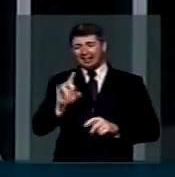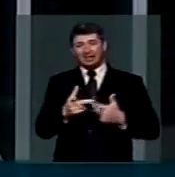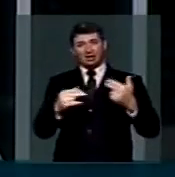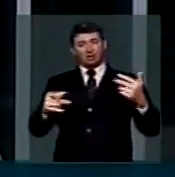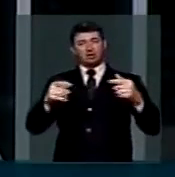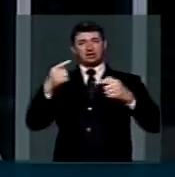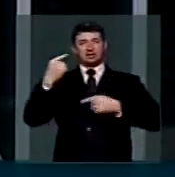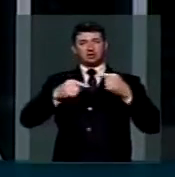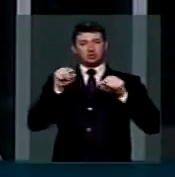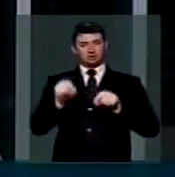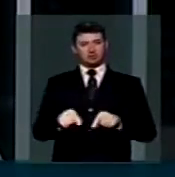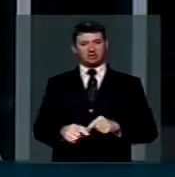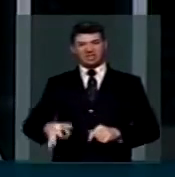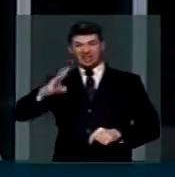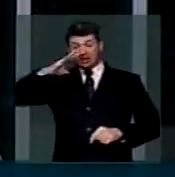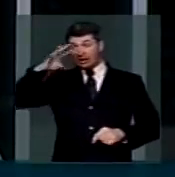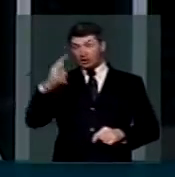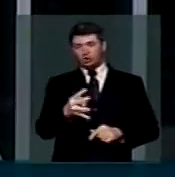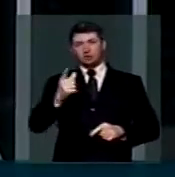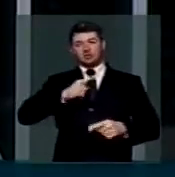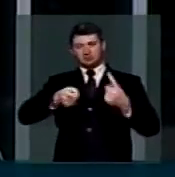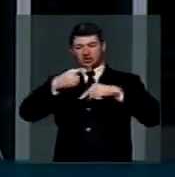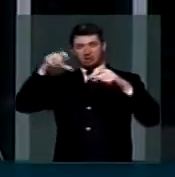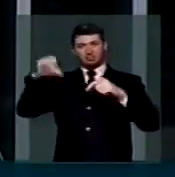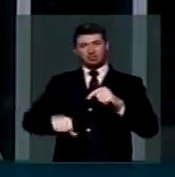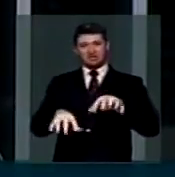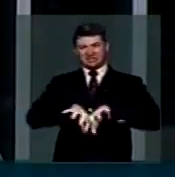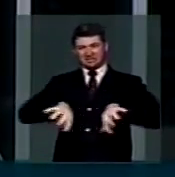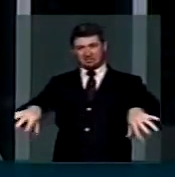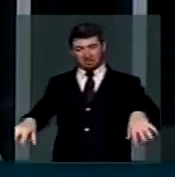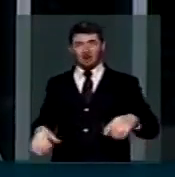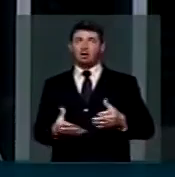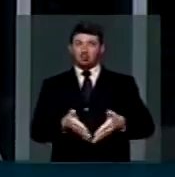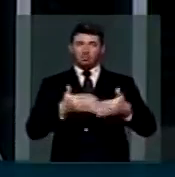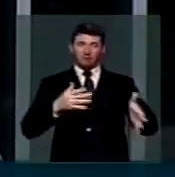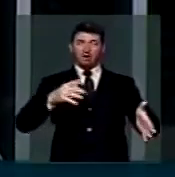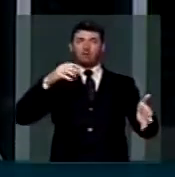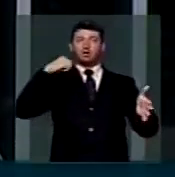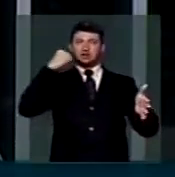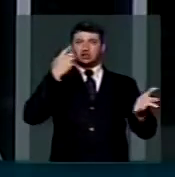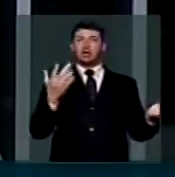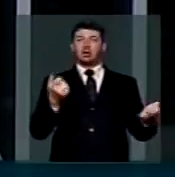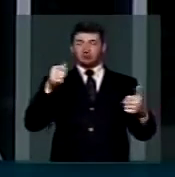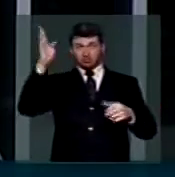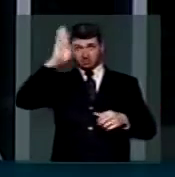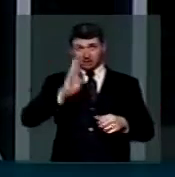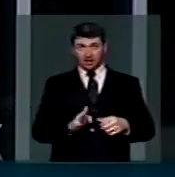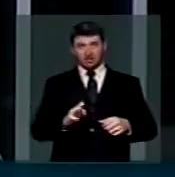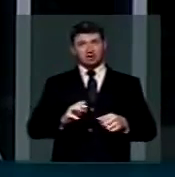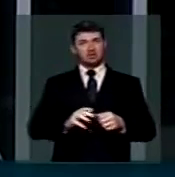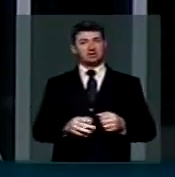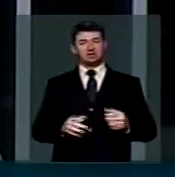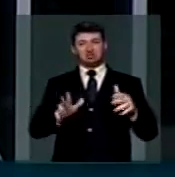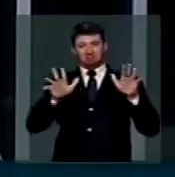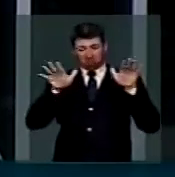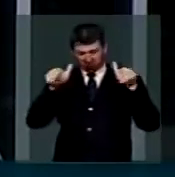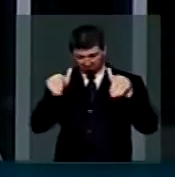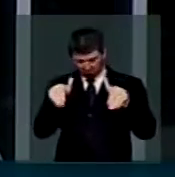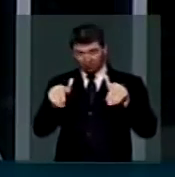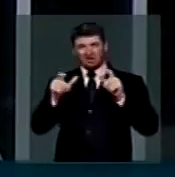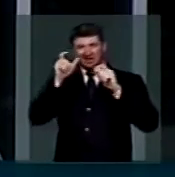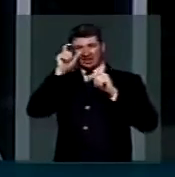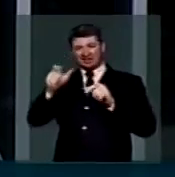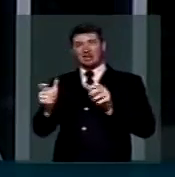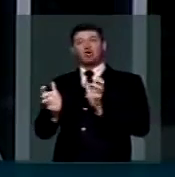discussão. Denuncia o retrocesso e chama a atenção dos senadores para a necessidade do Brasil não se dobrar aos